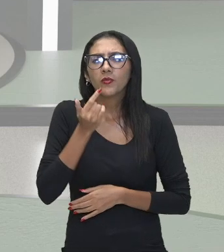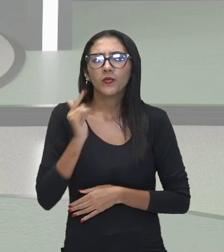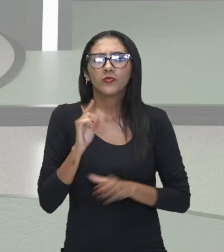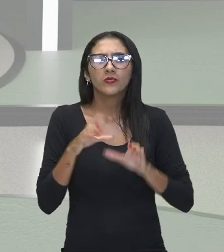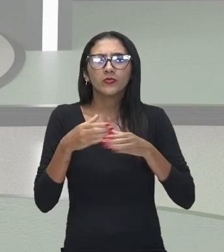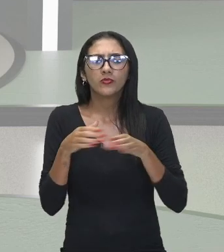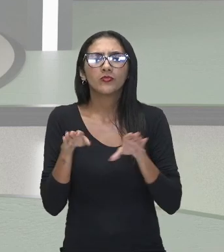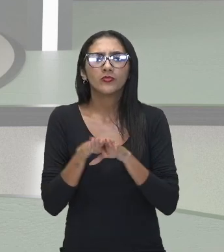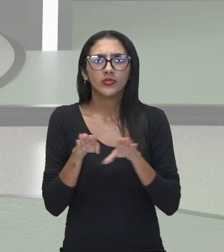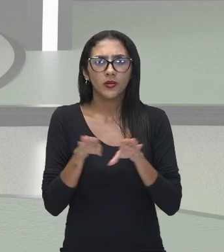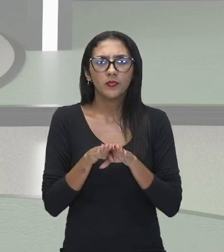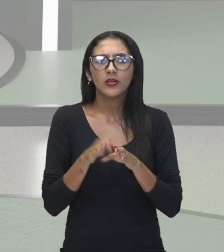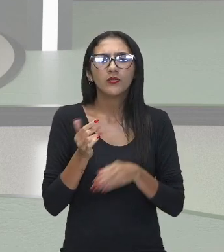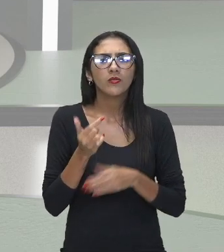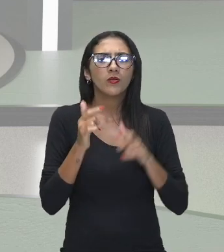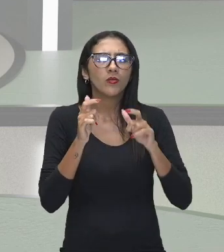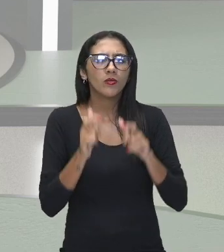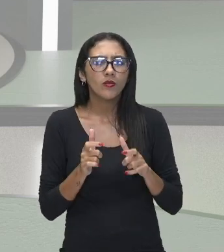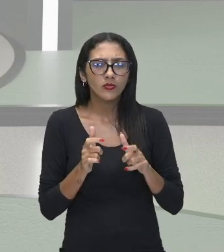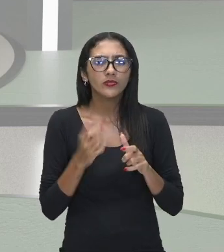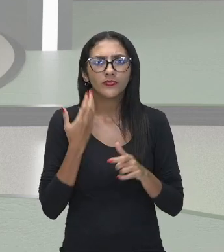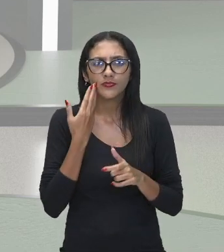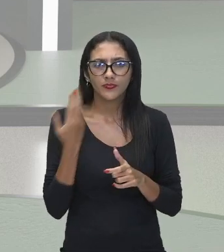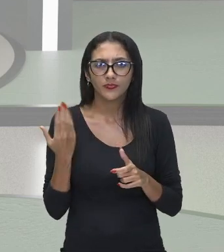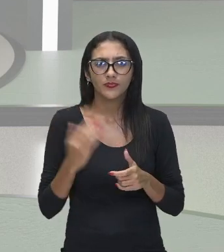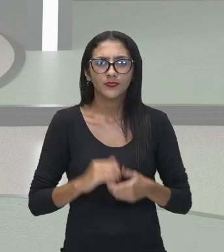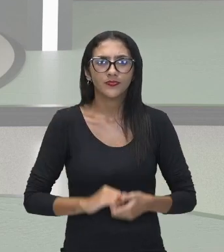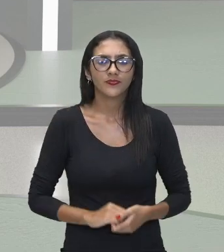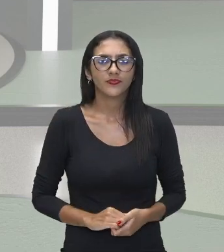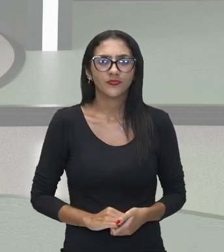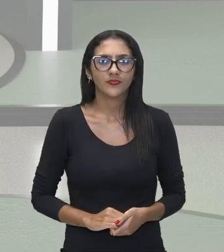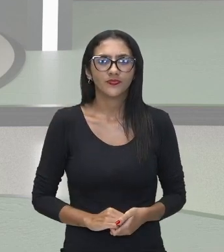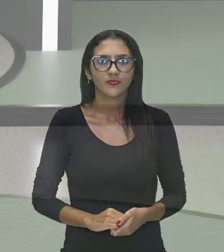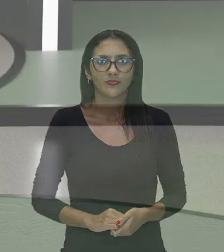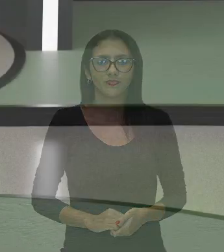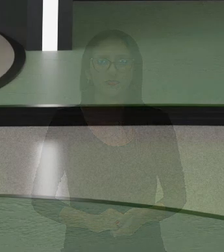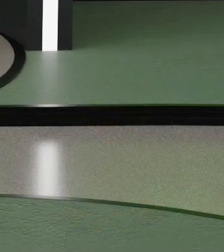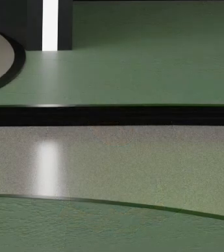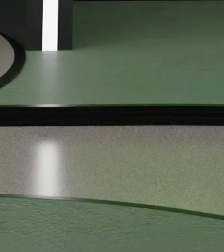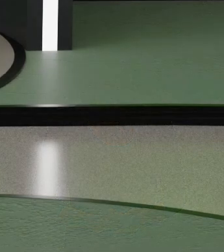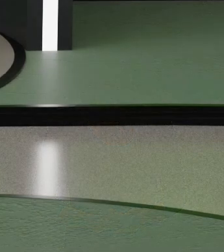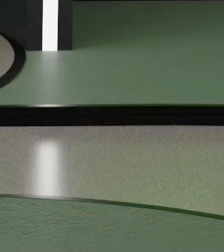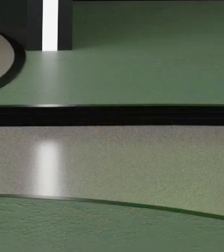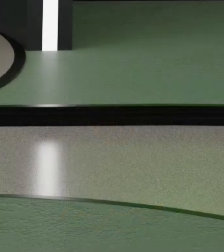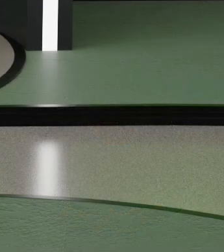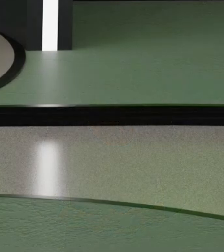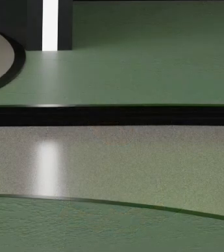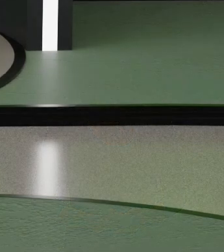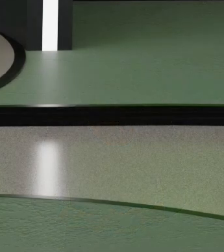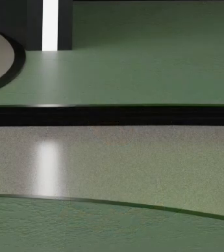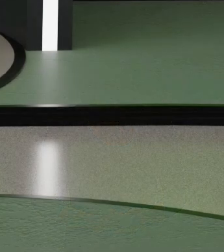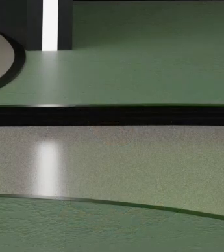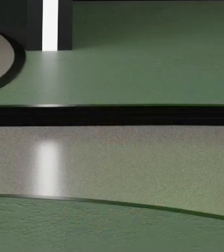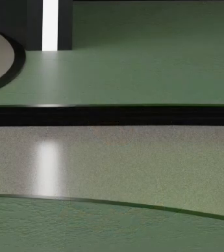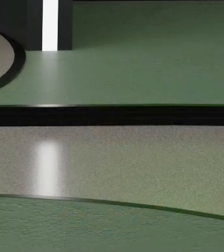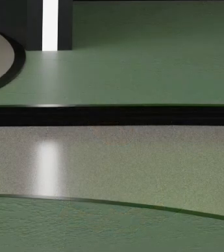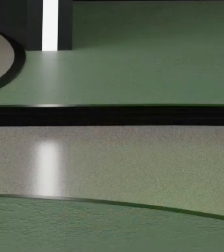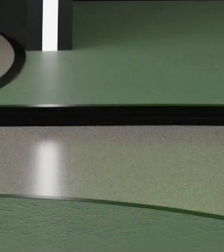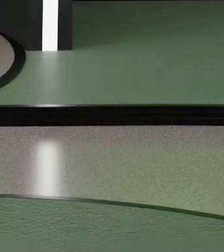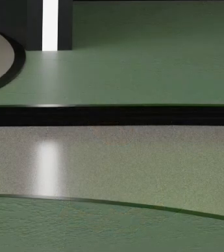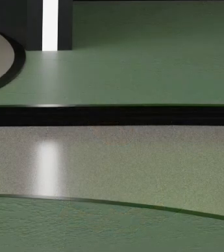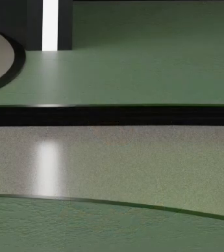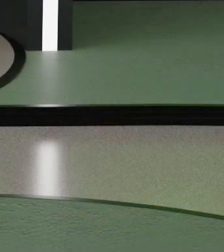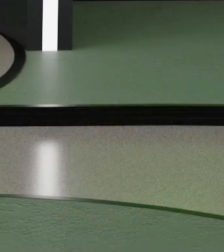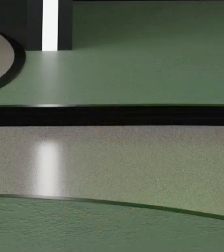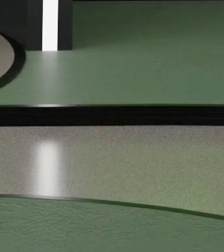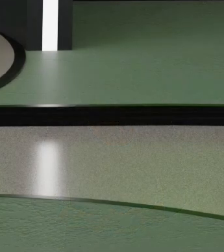consegue encontrar esses alcadienos aqui nos esteroides, né? O que são os esteroides? Eles são hormônios